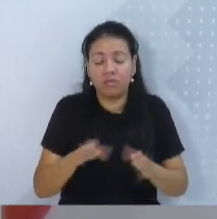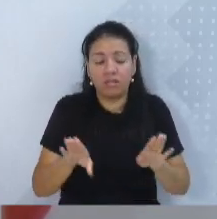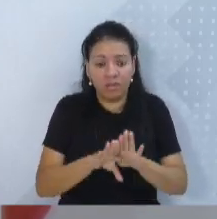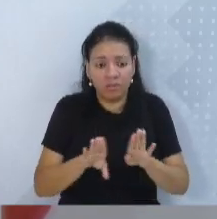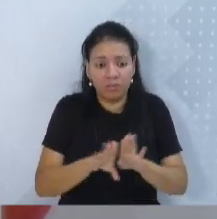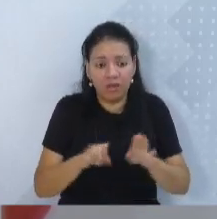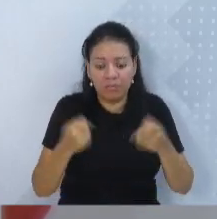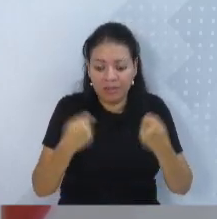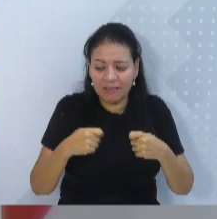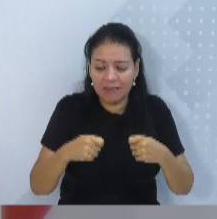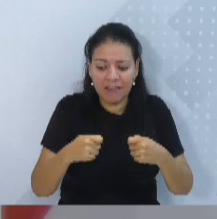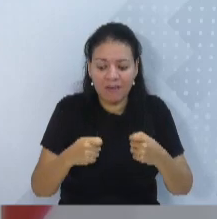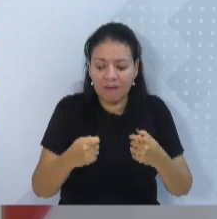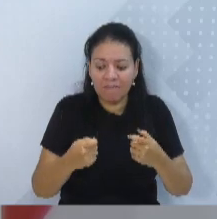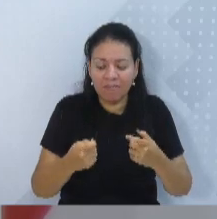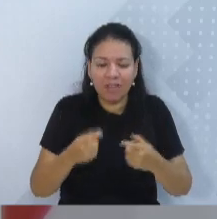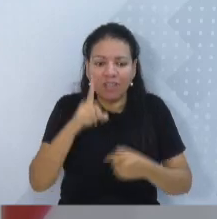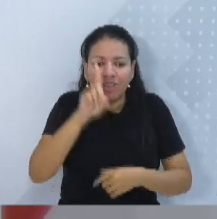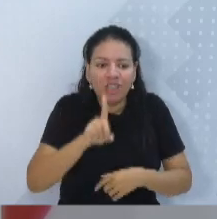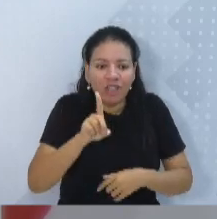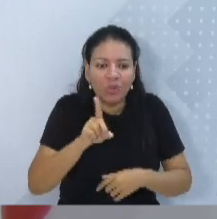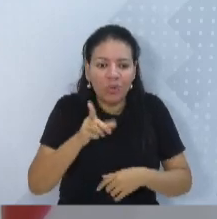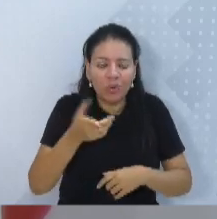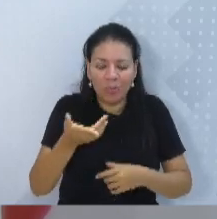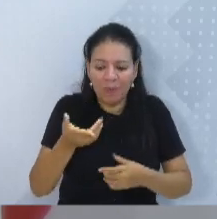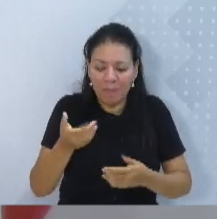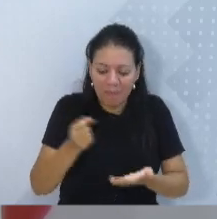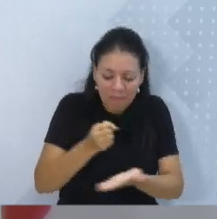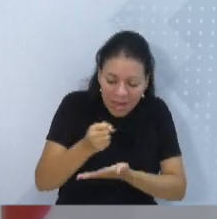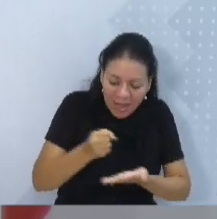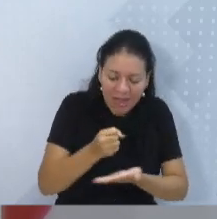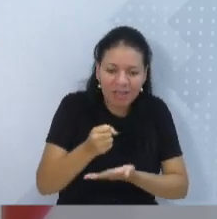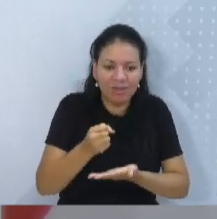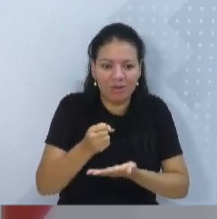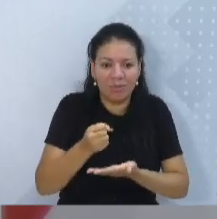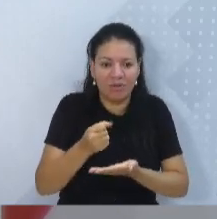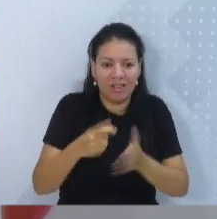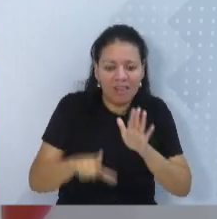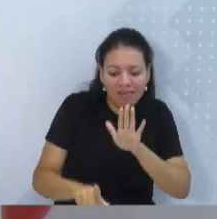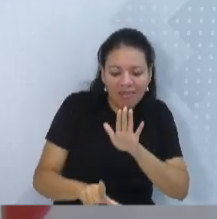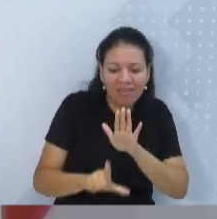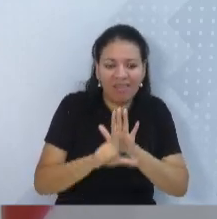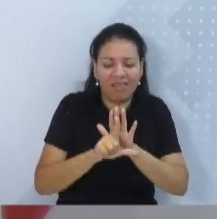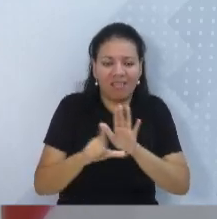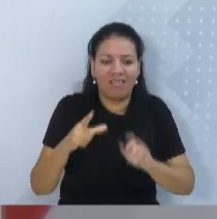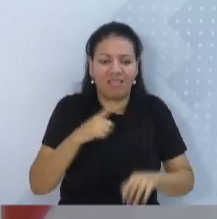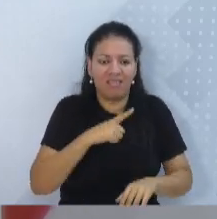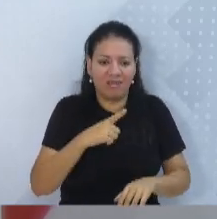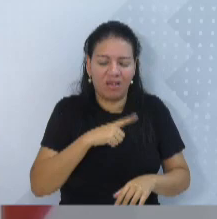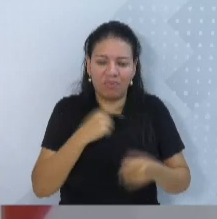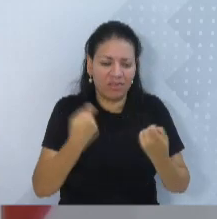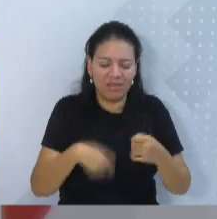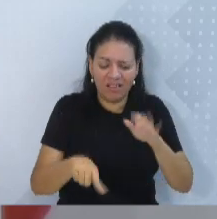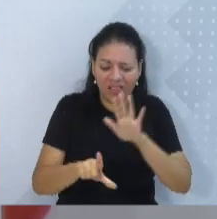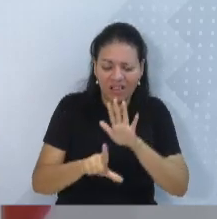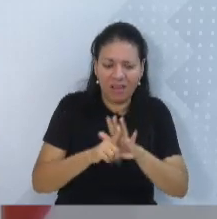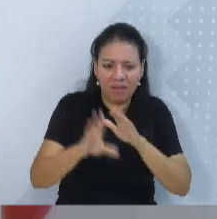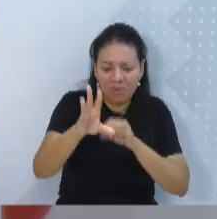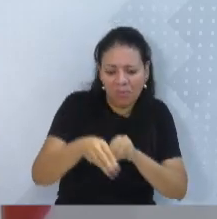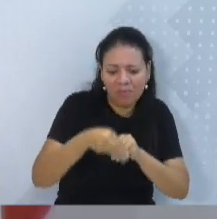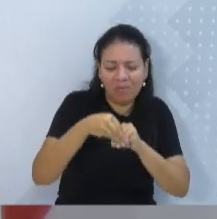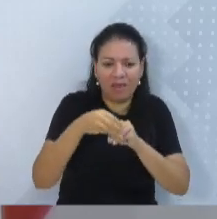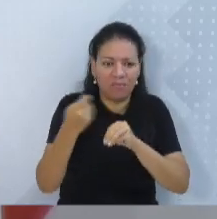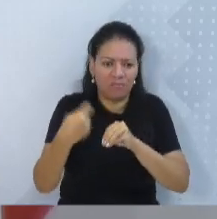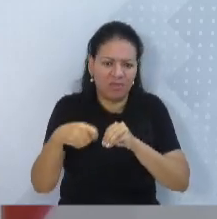garantir direitos básicos direitos que estão lá na nossa Constituição que nem precisava de legislação para complementar